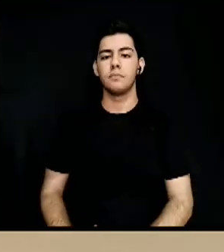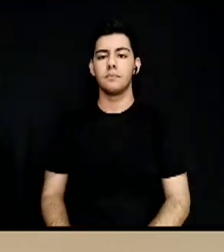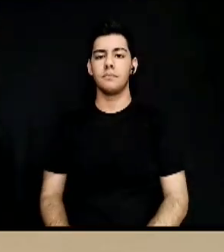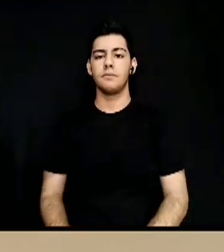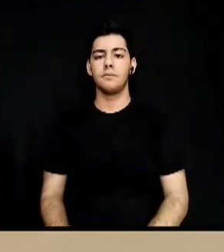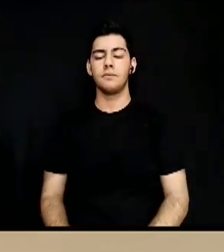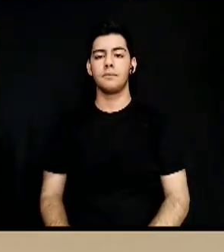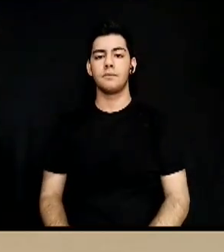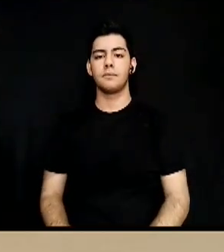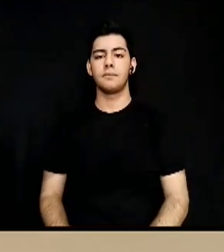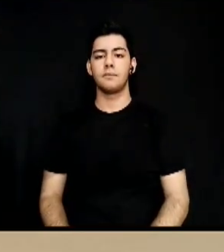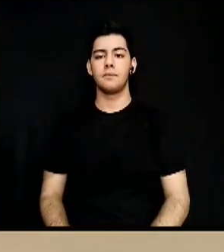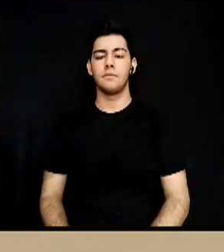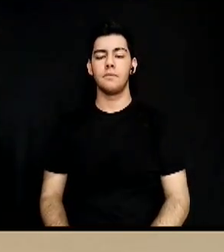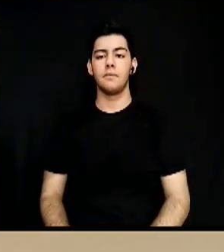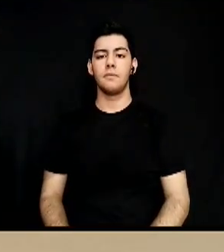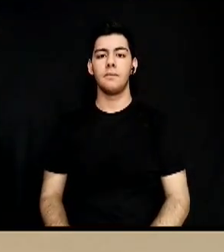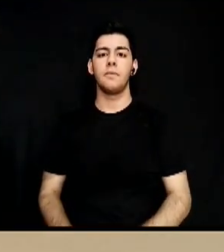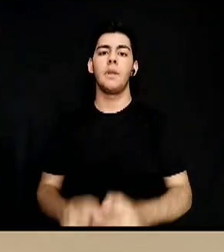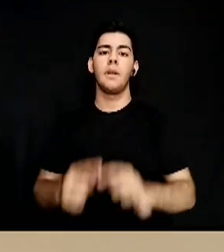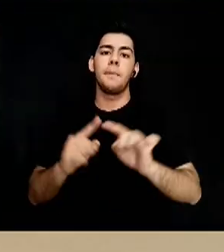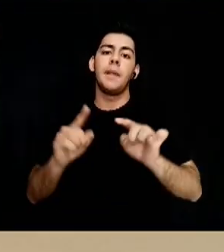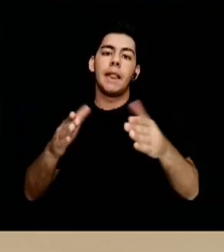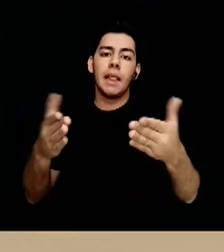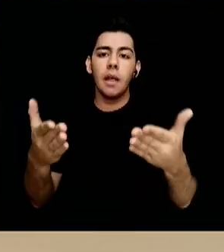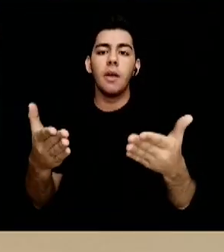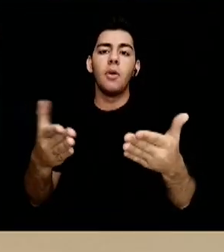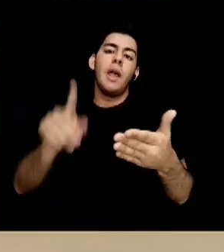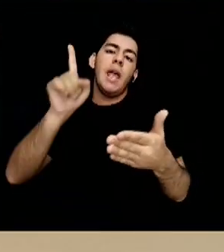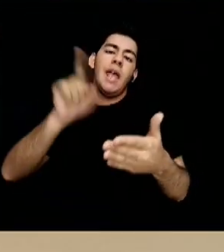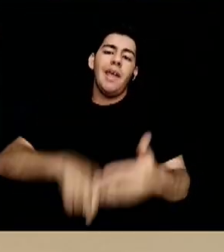Mas aí é questão de gosto. Uhum.